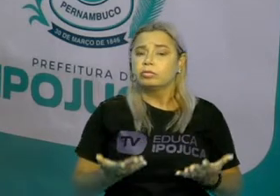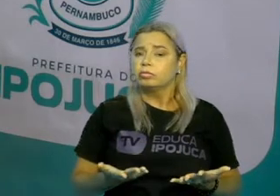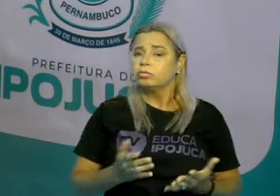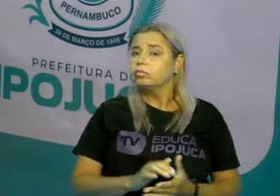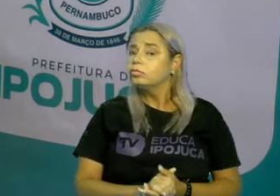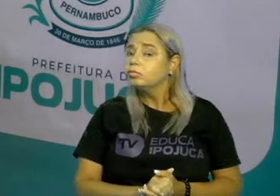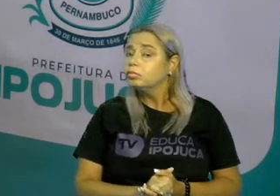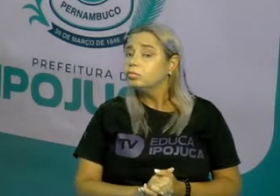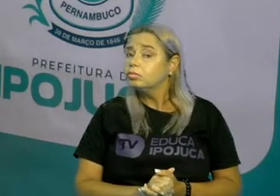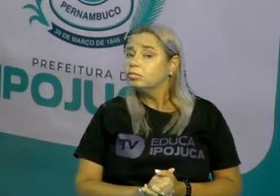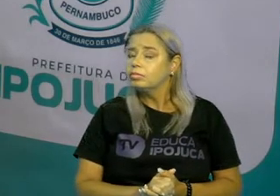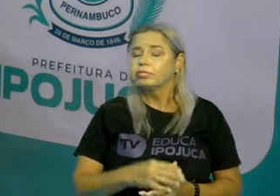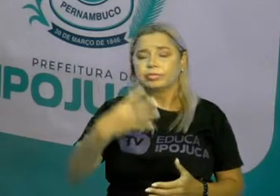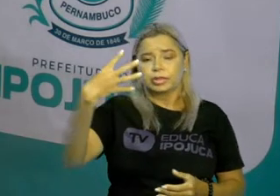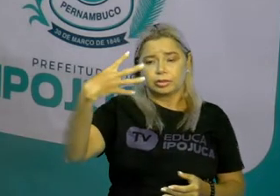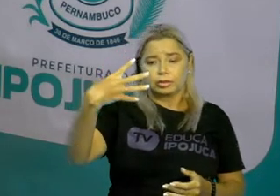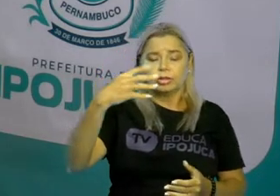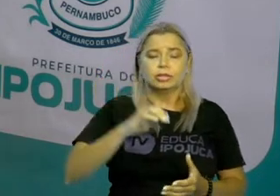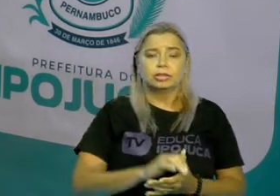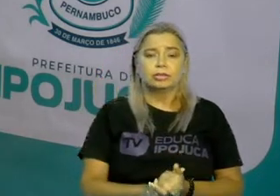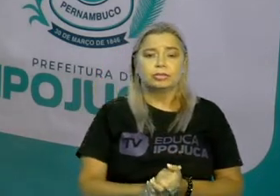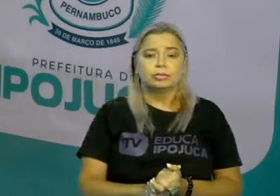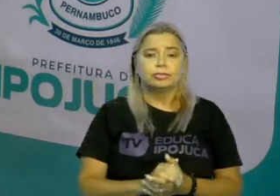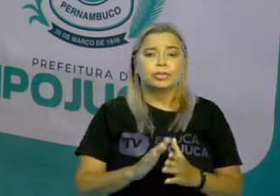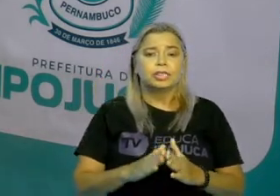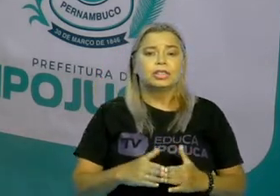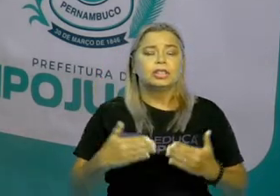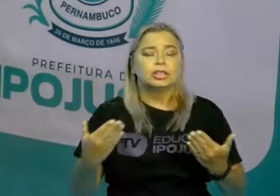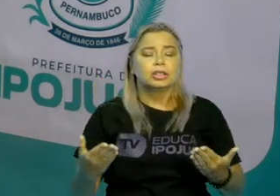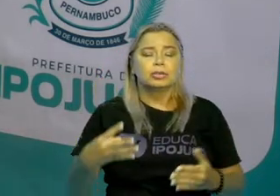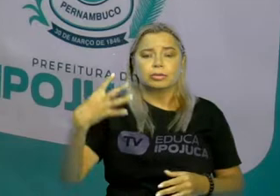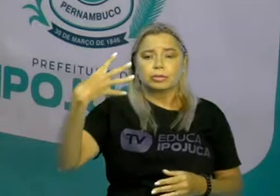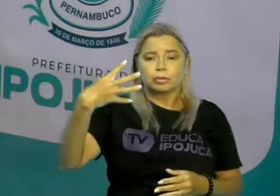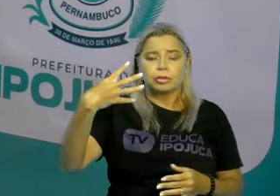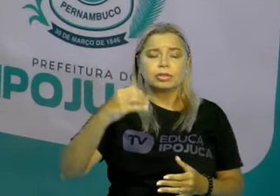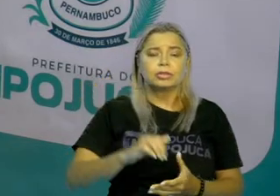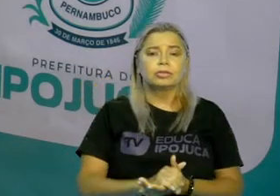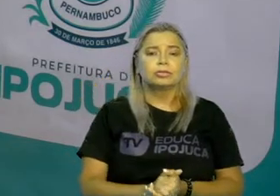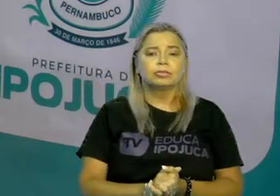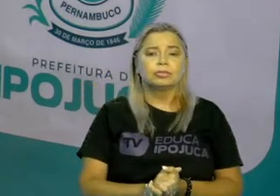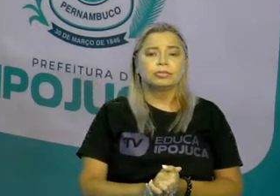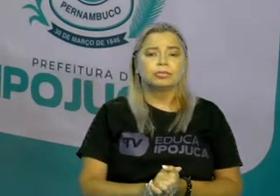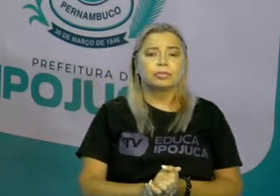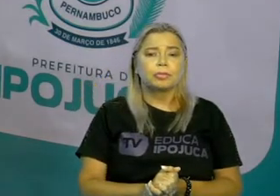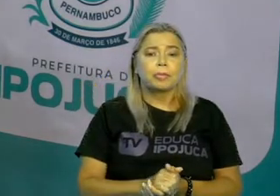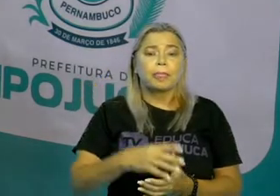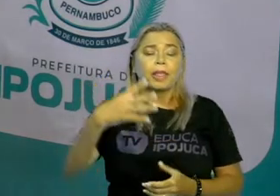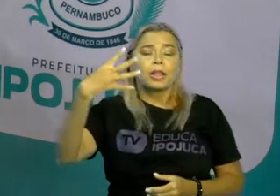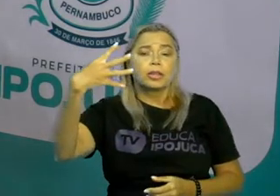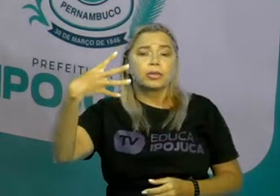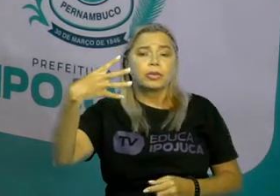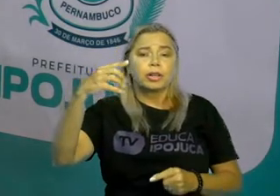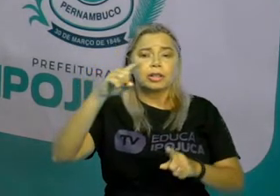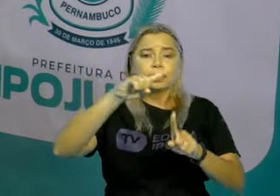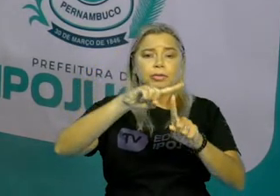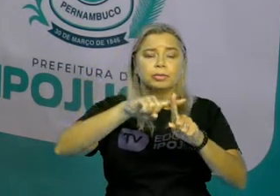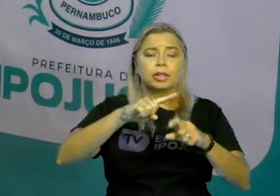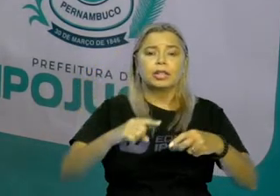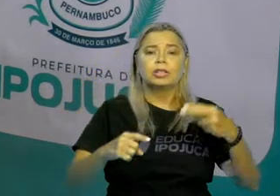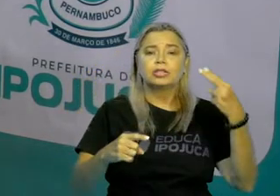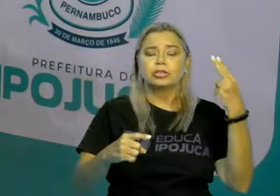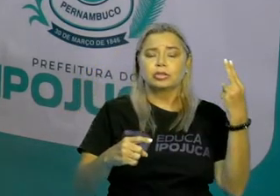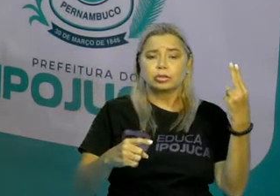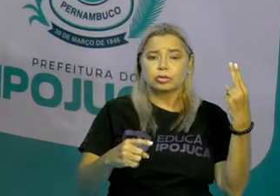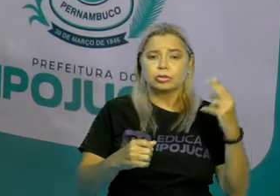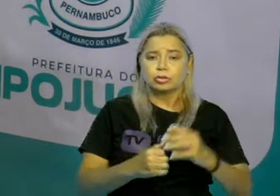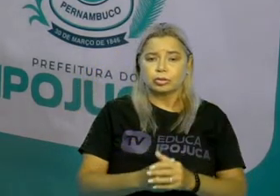2 com mais 2 vai dar 4. Portanto, eu tenho aqui 4. 4 com mais 2. Aí, se eu não